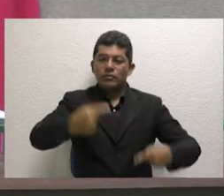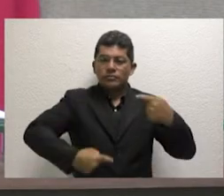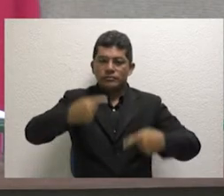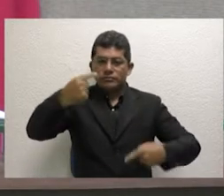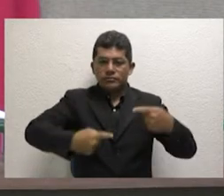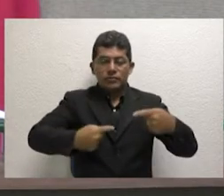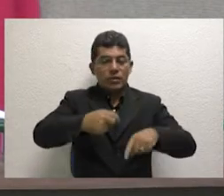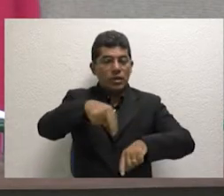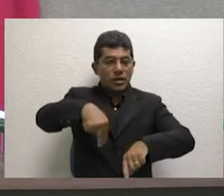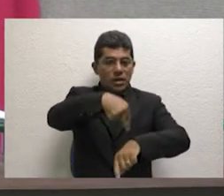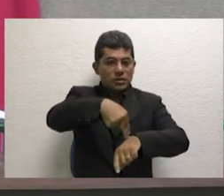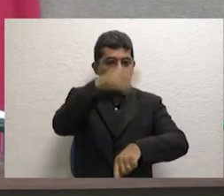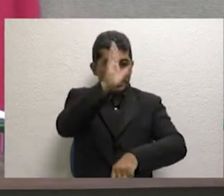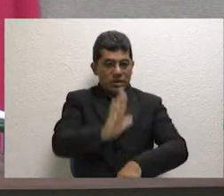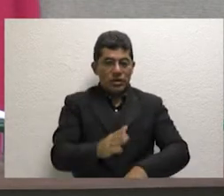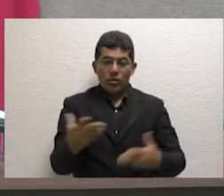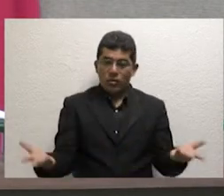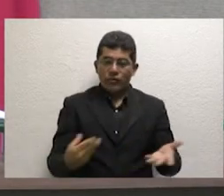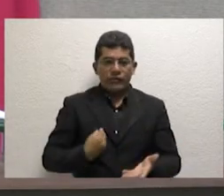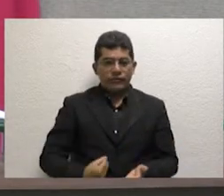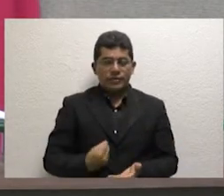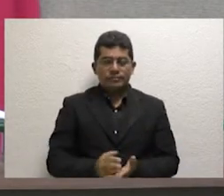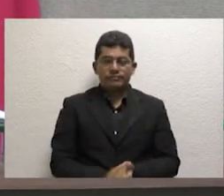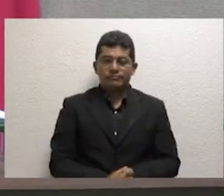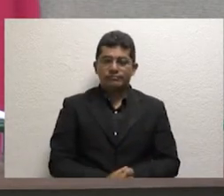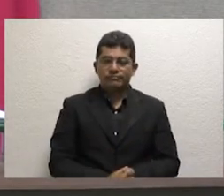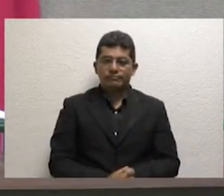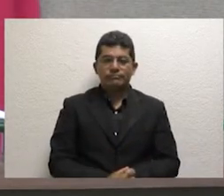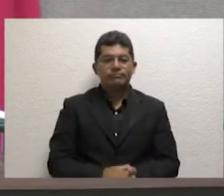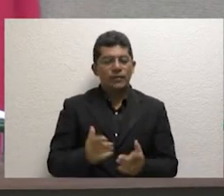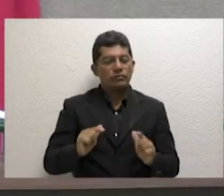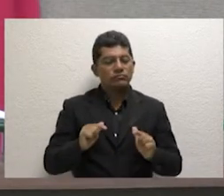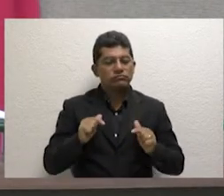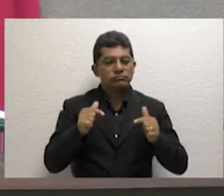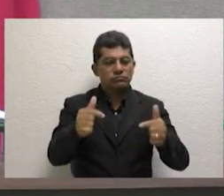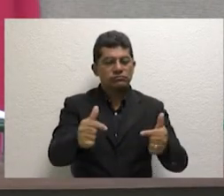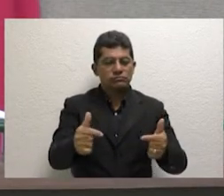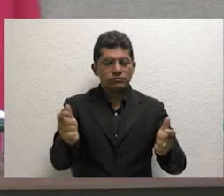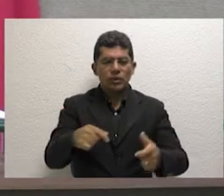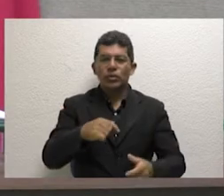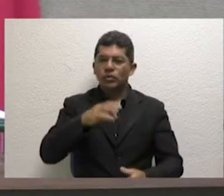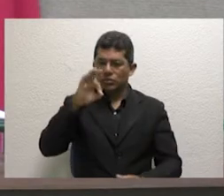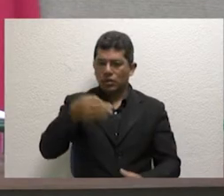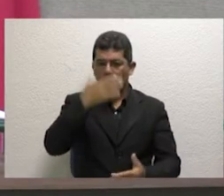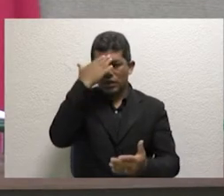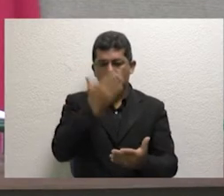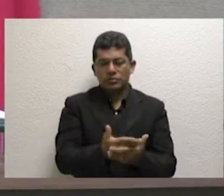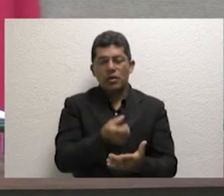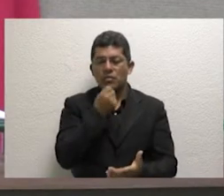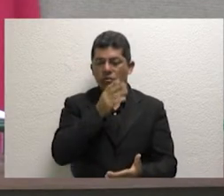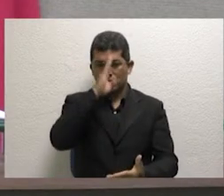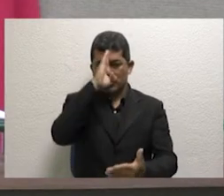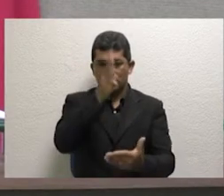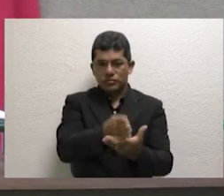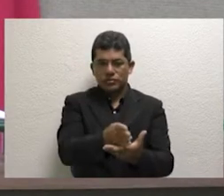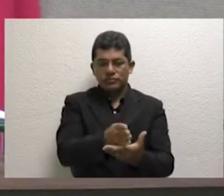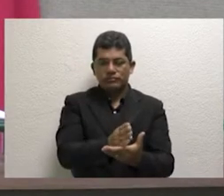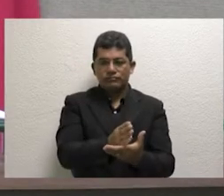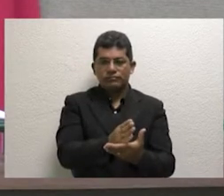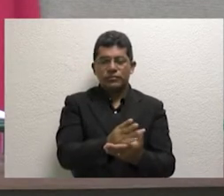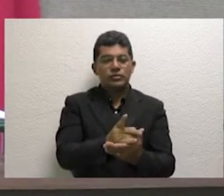nação brasileira vive momentaneamente será de grande avanço sem dúvida no sentido de